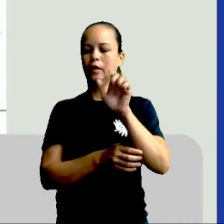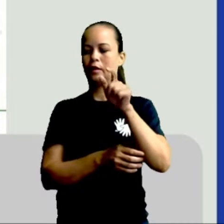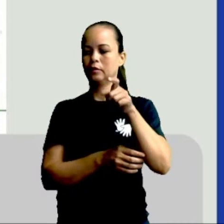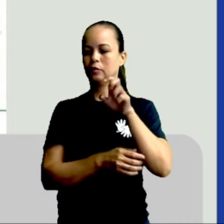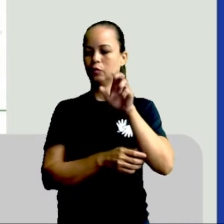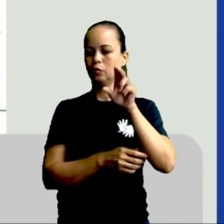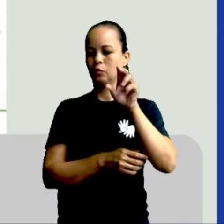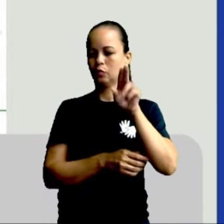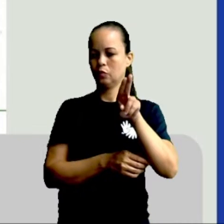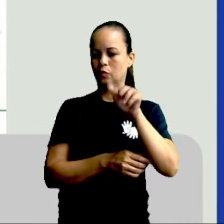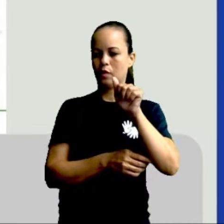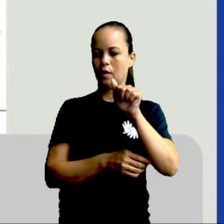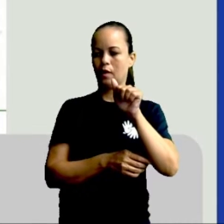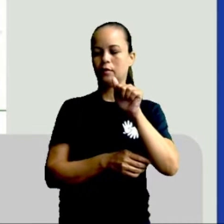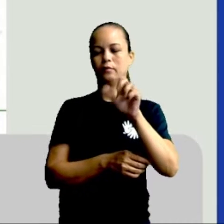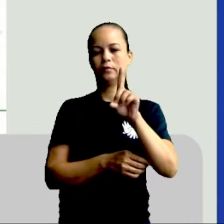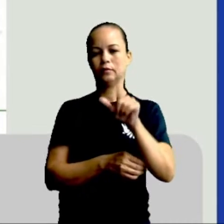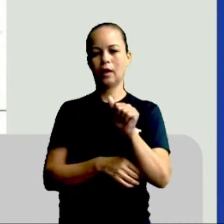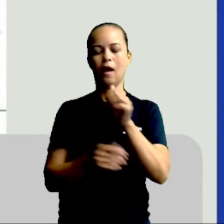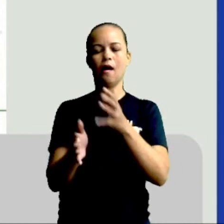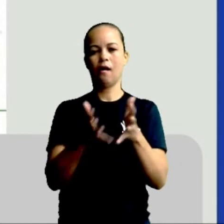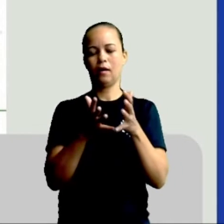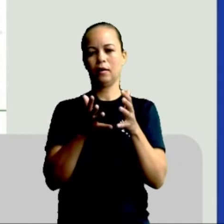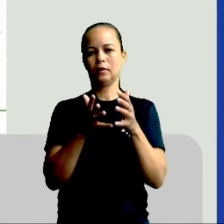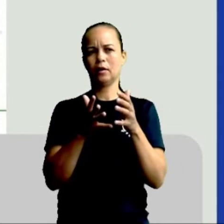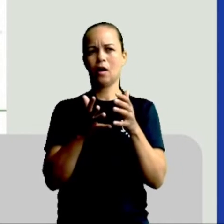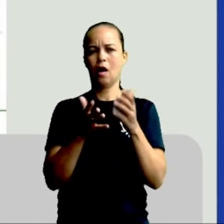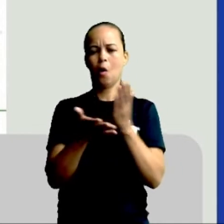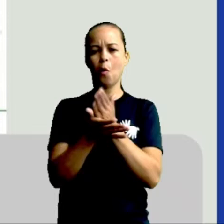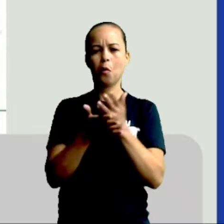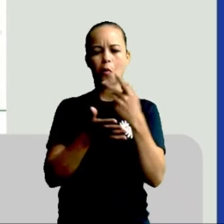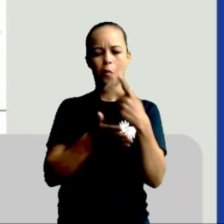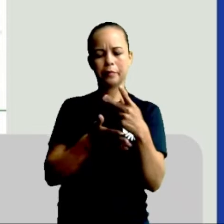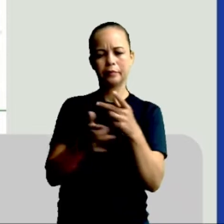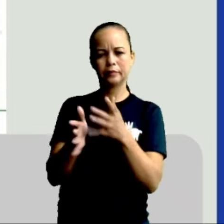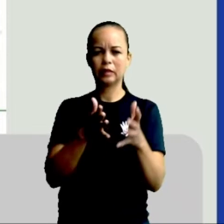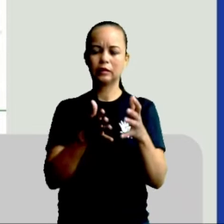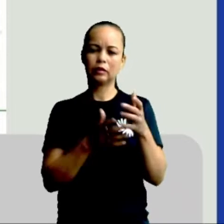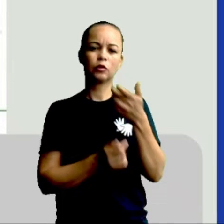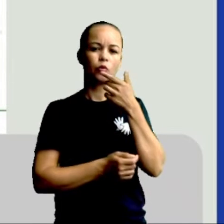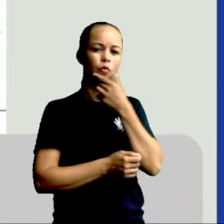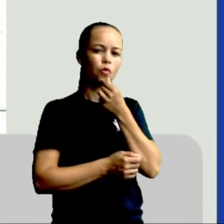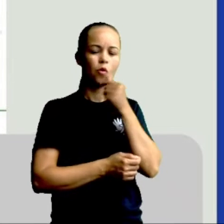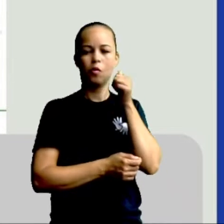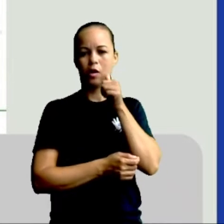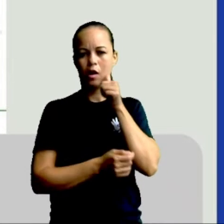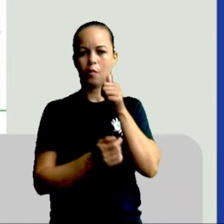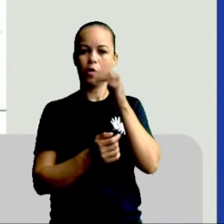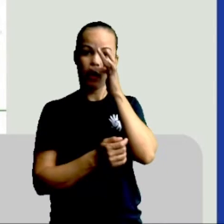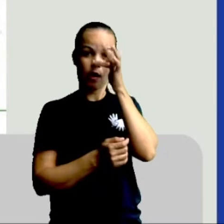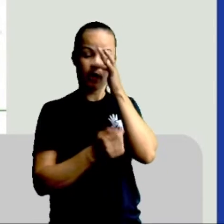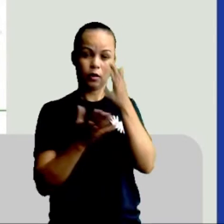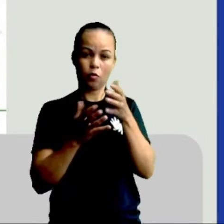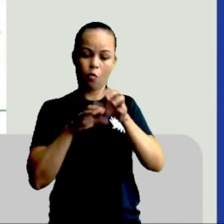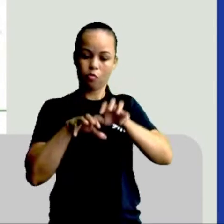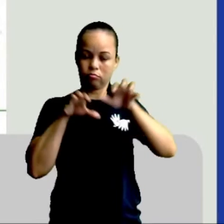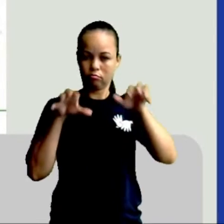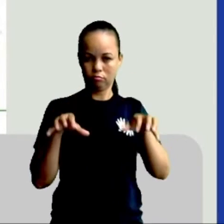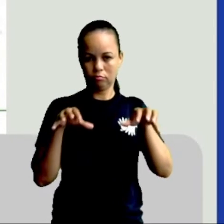essa flor, que vai ter algumas delas ao mesmo tempo, tanto a estrutura masculina quanto feminina, ou de forma